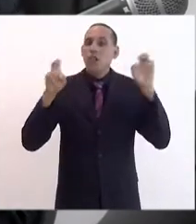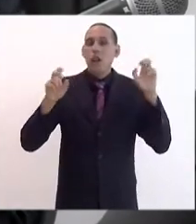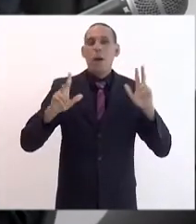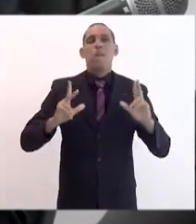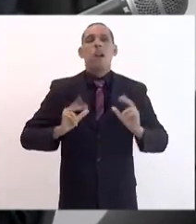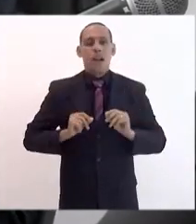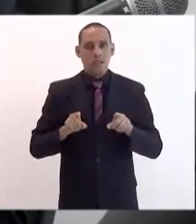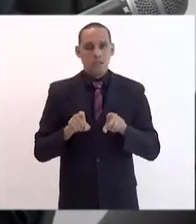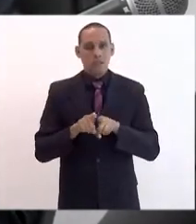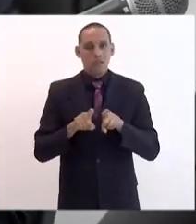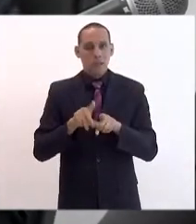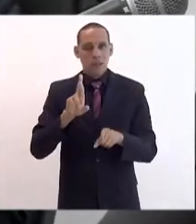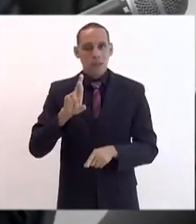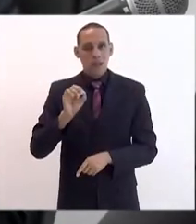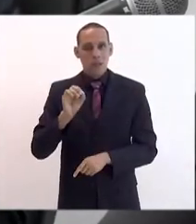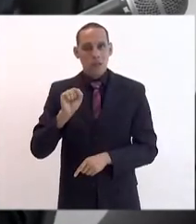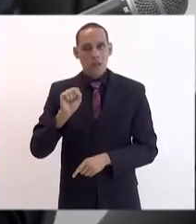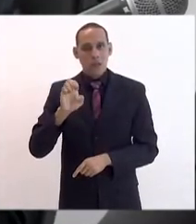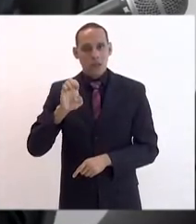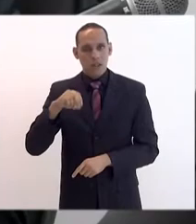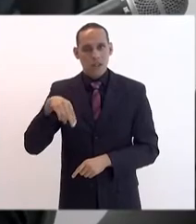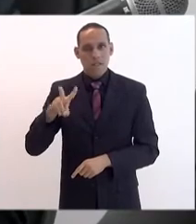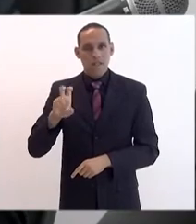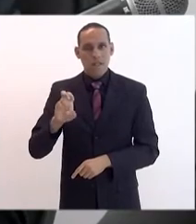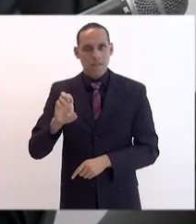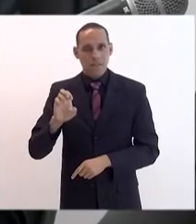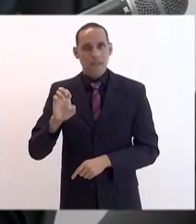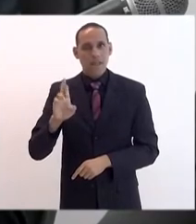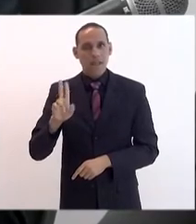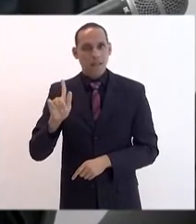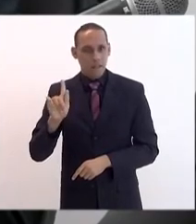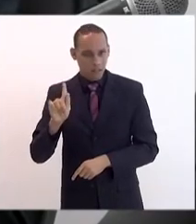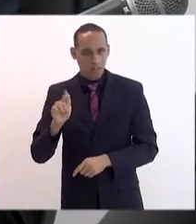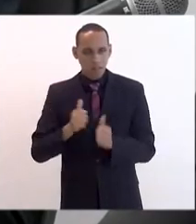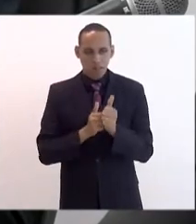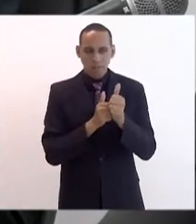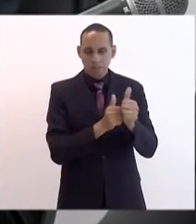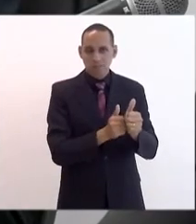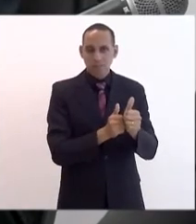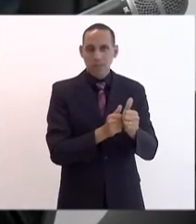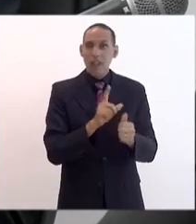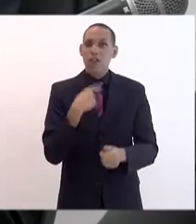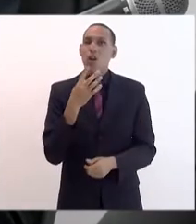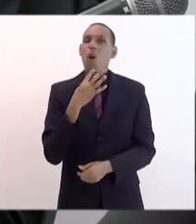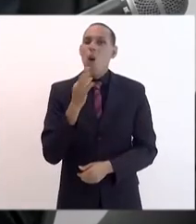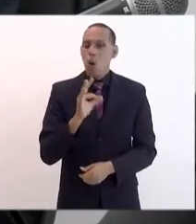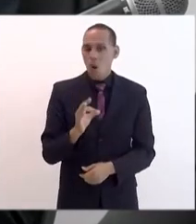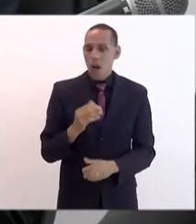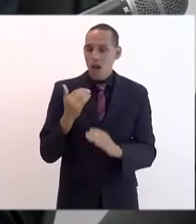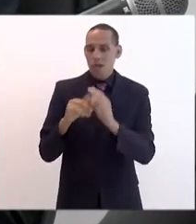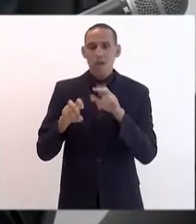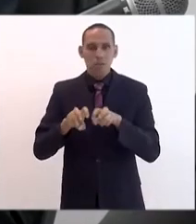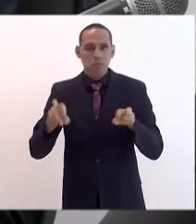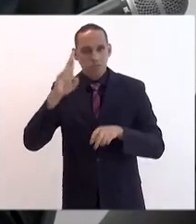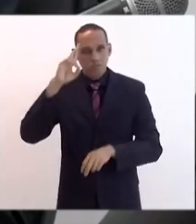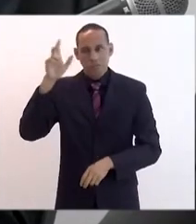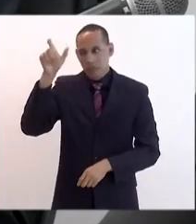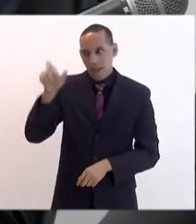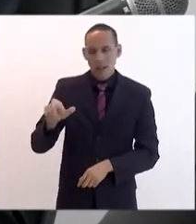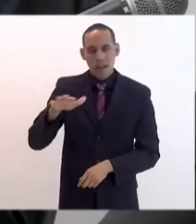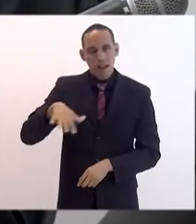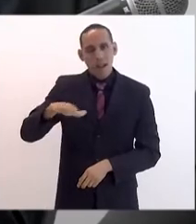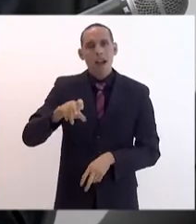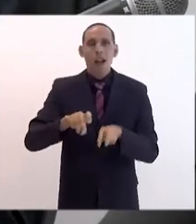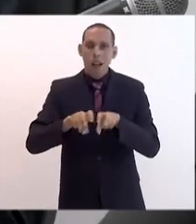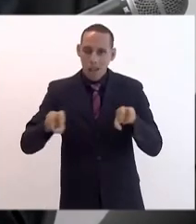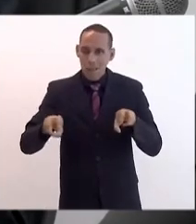pelo deputado Rosenberg. E o nosso voto é pelo não conhecimento das emendas, o encaminhamento à mesa diretora, e ela sim